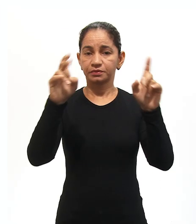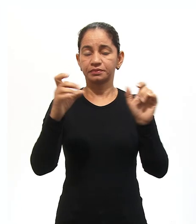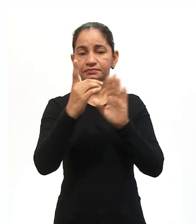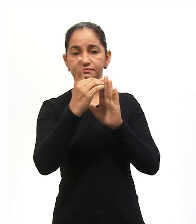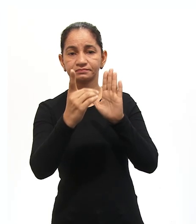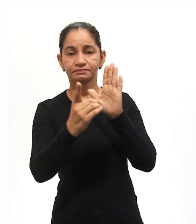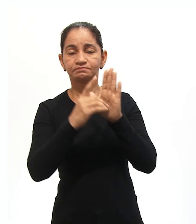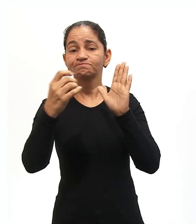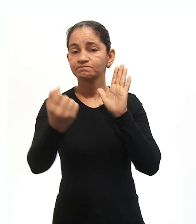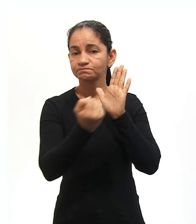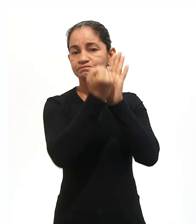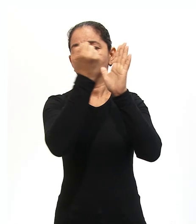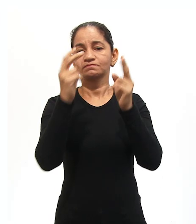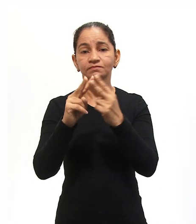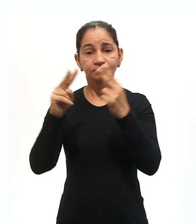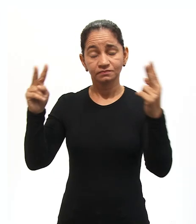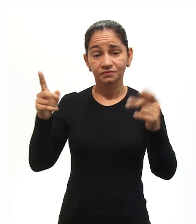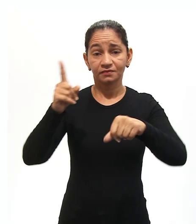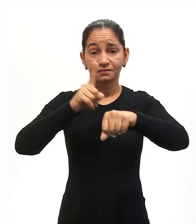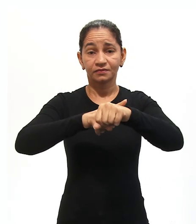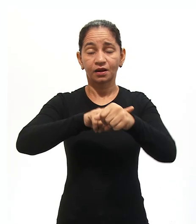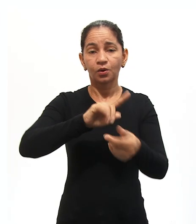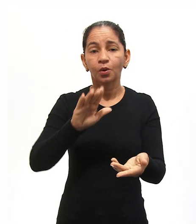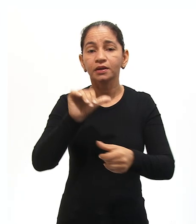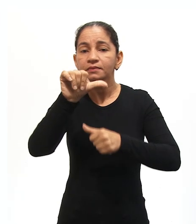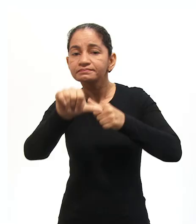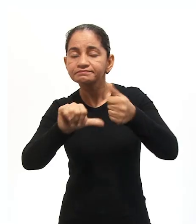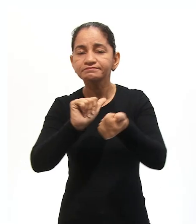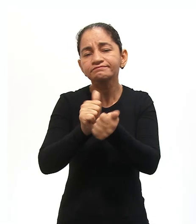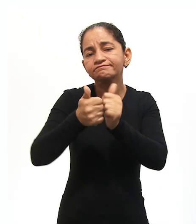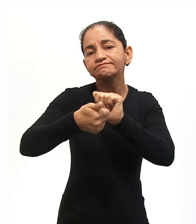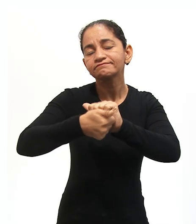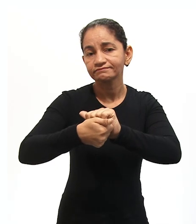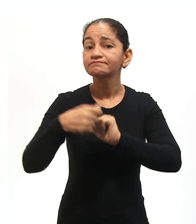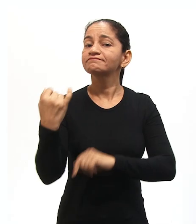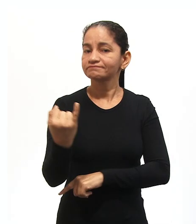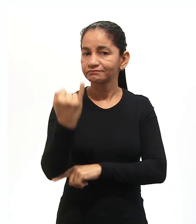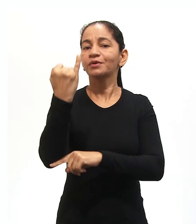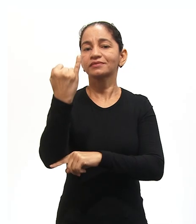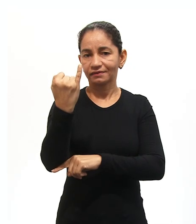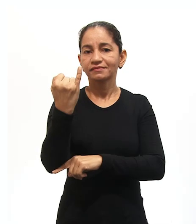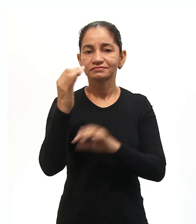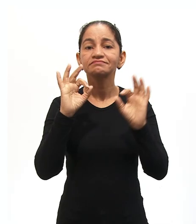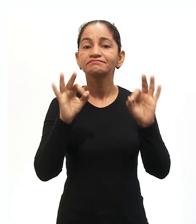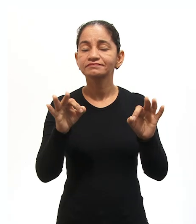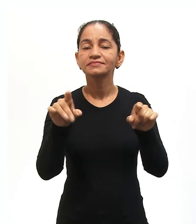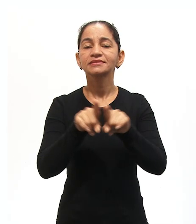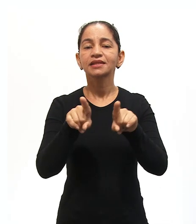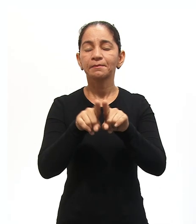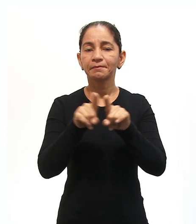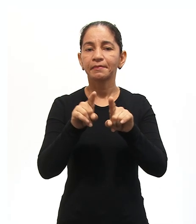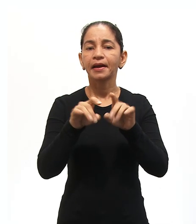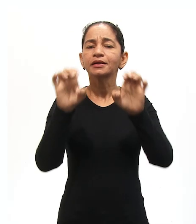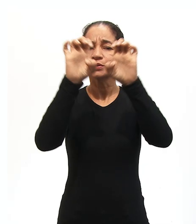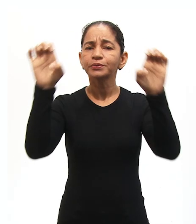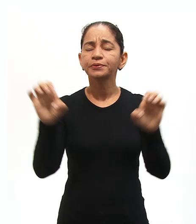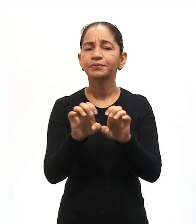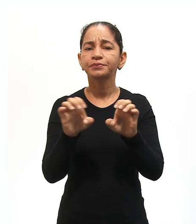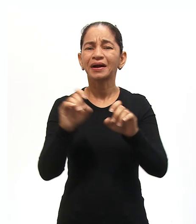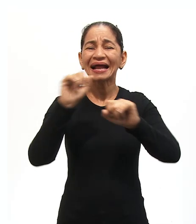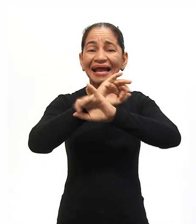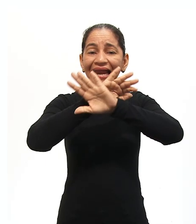decreto, o marco regulatório do EAD que está acontecendo agora nesse ano, tá? É importante ele estar fazendo esses links e estruturar materiais